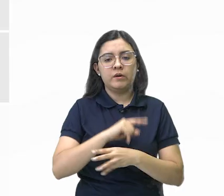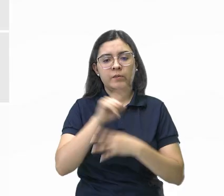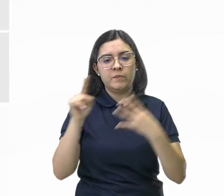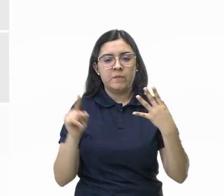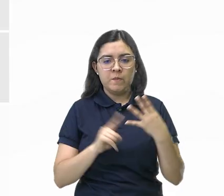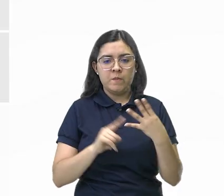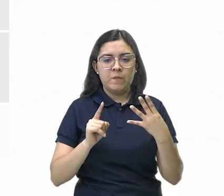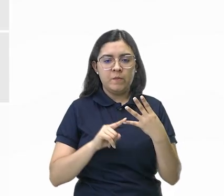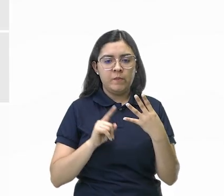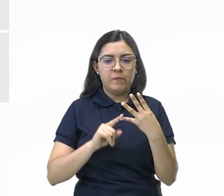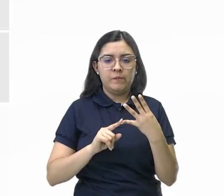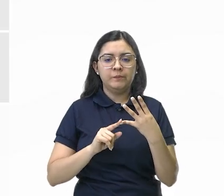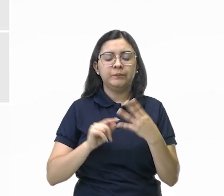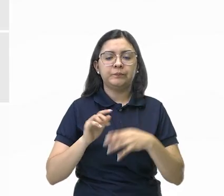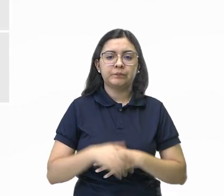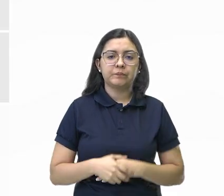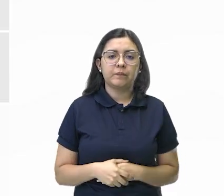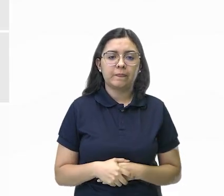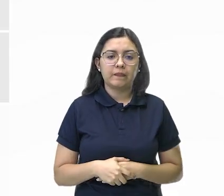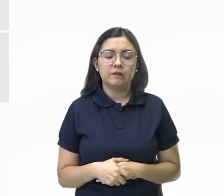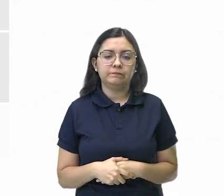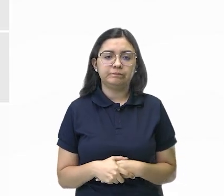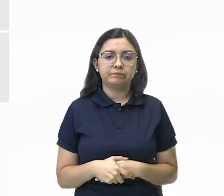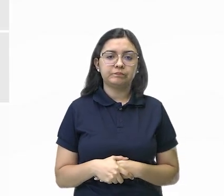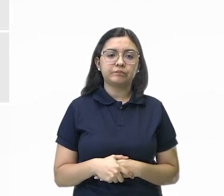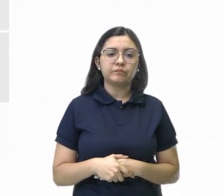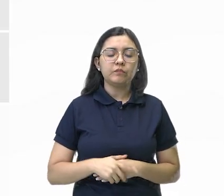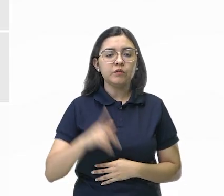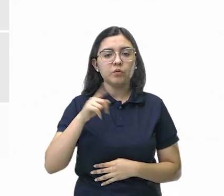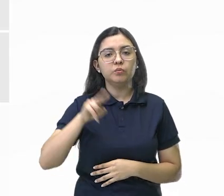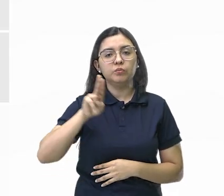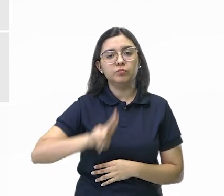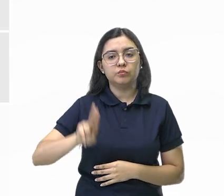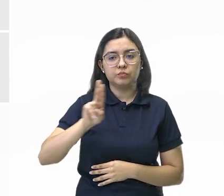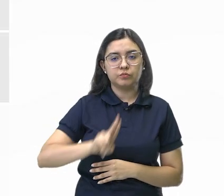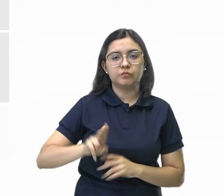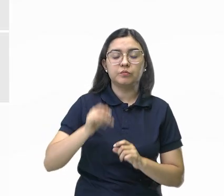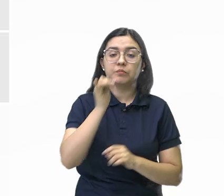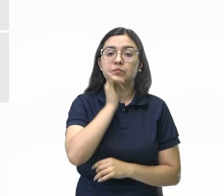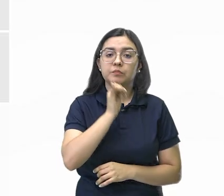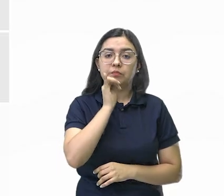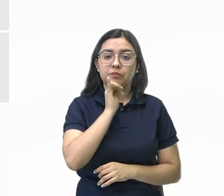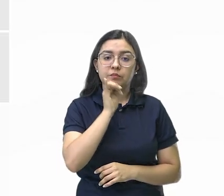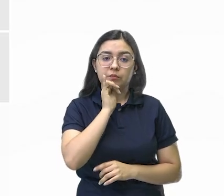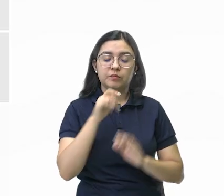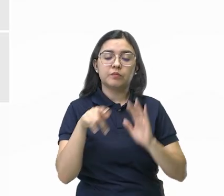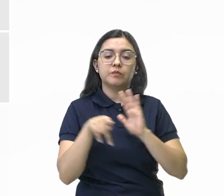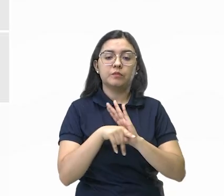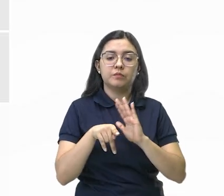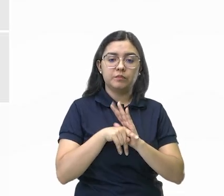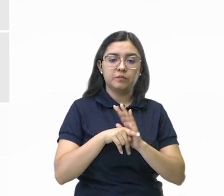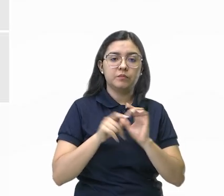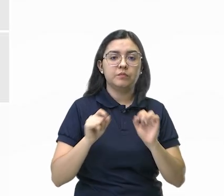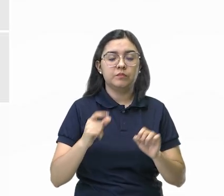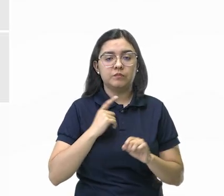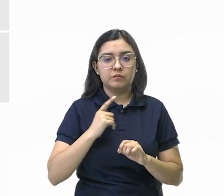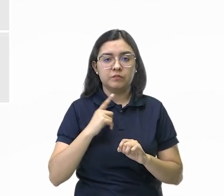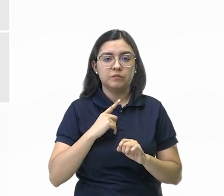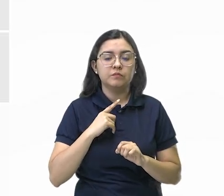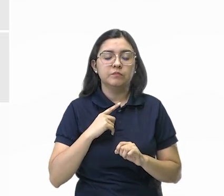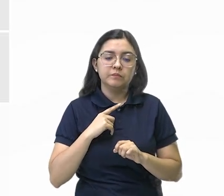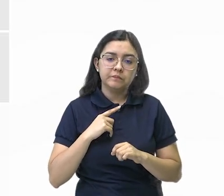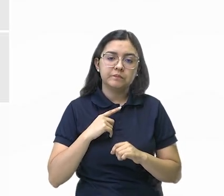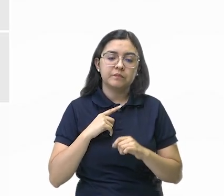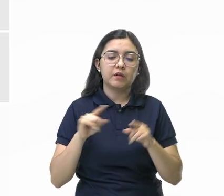as células-tronco pluripotente induzidas, o uso aí, por exemplo, em fibroblastos